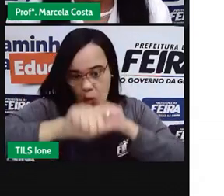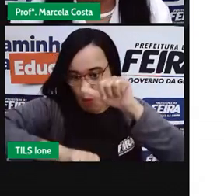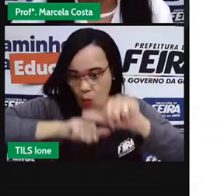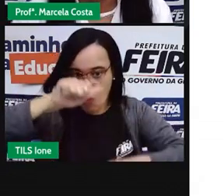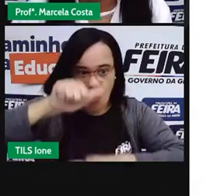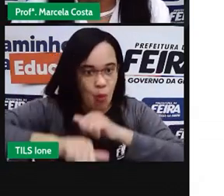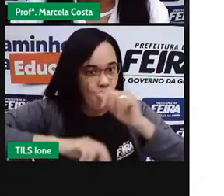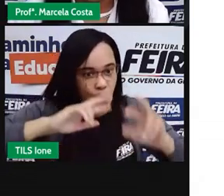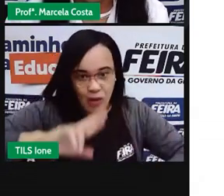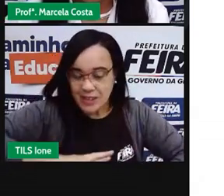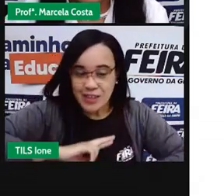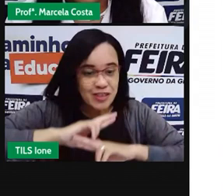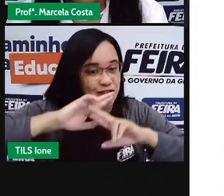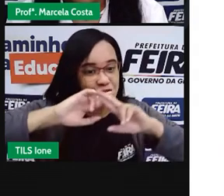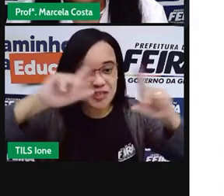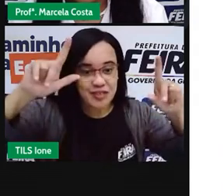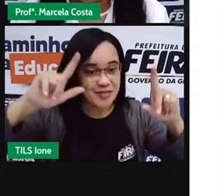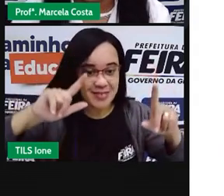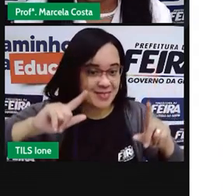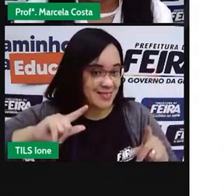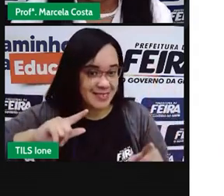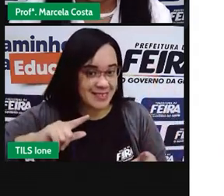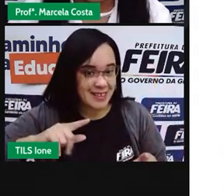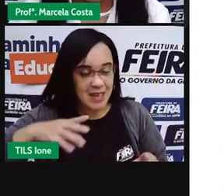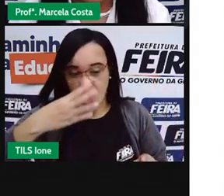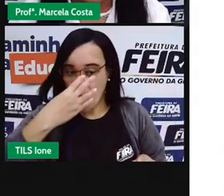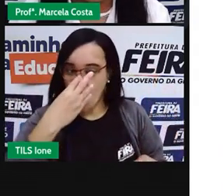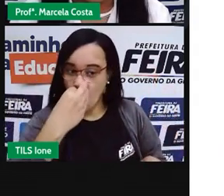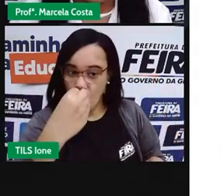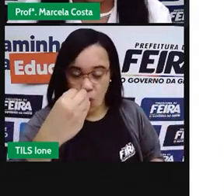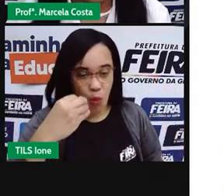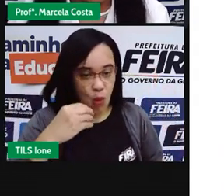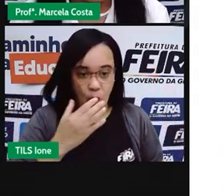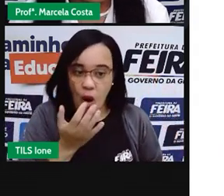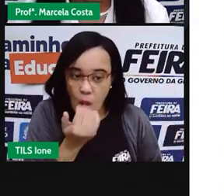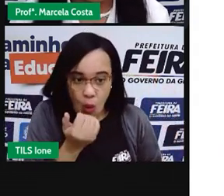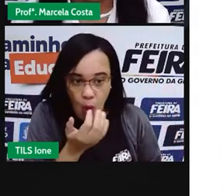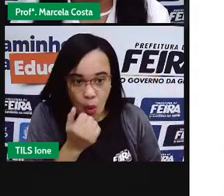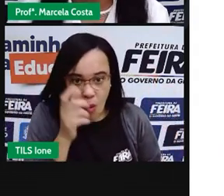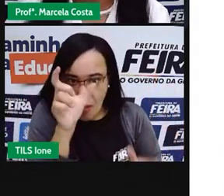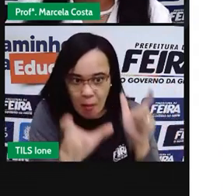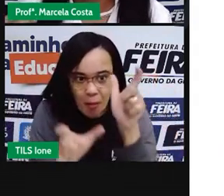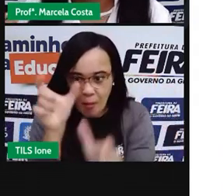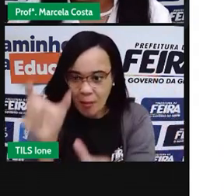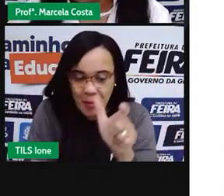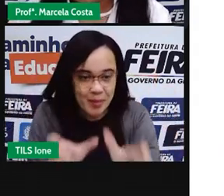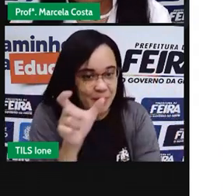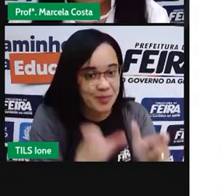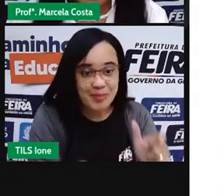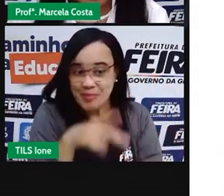O lobo não come pessoas, não come animais. Ele se alimenta de